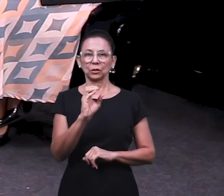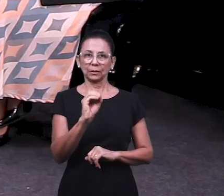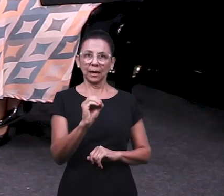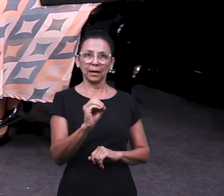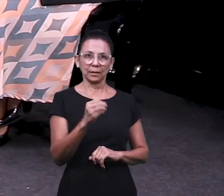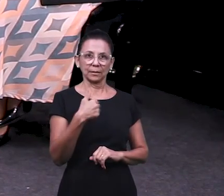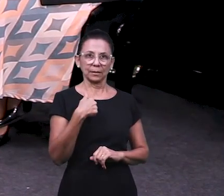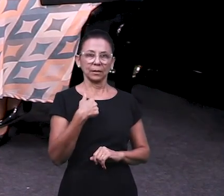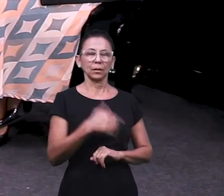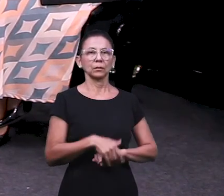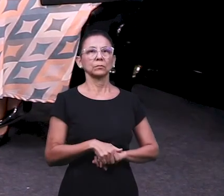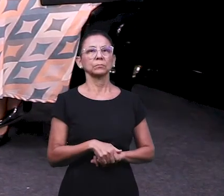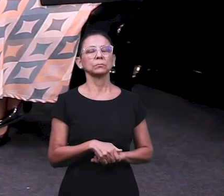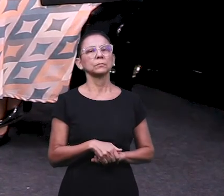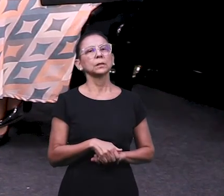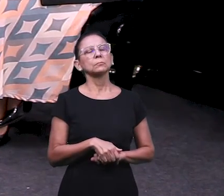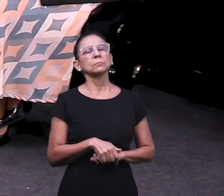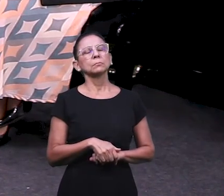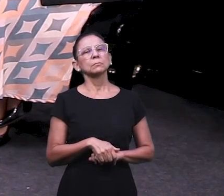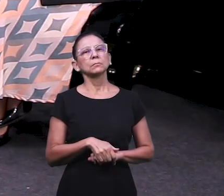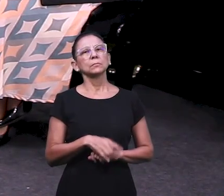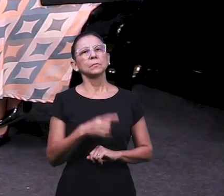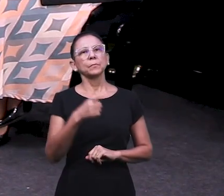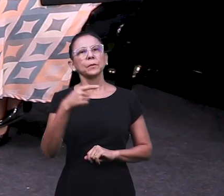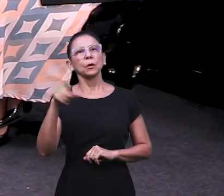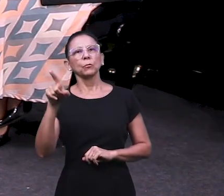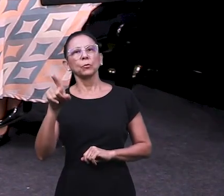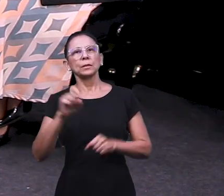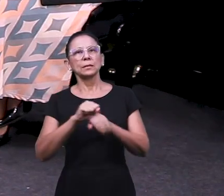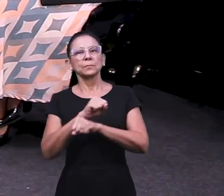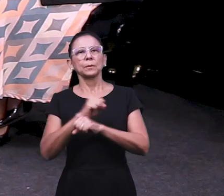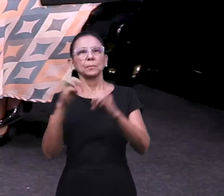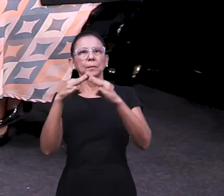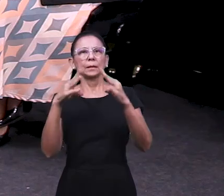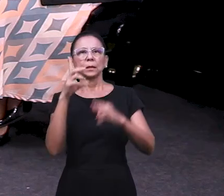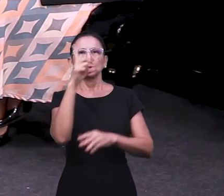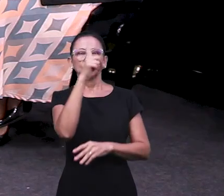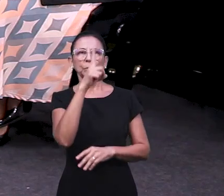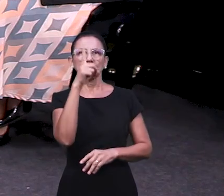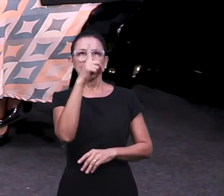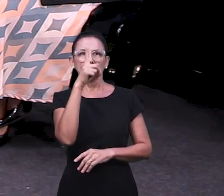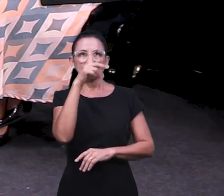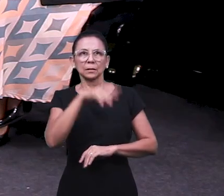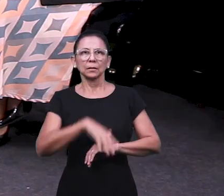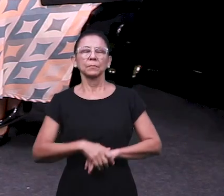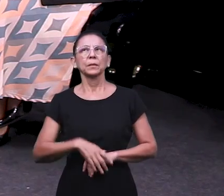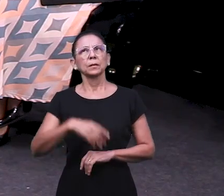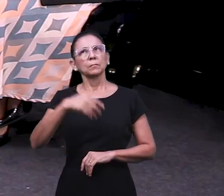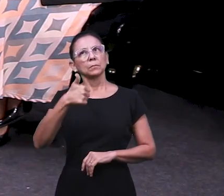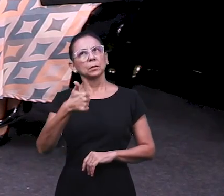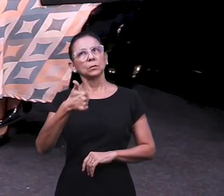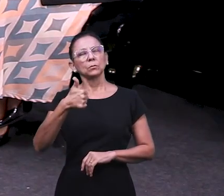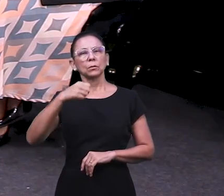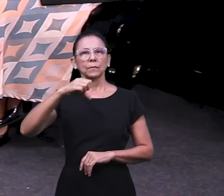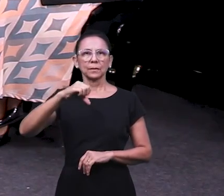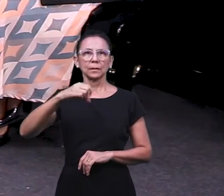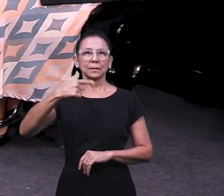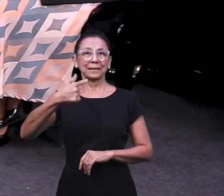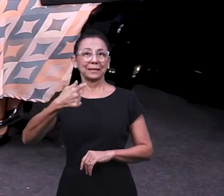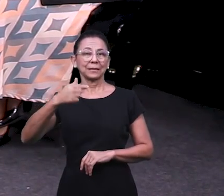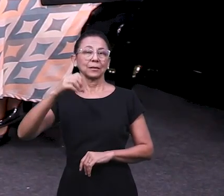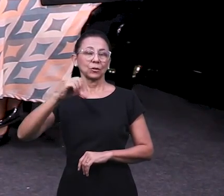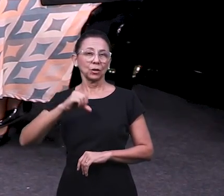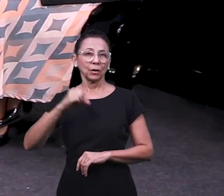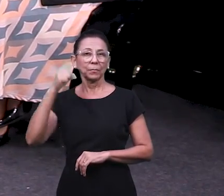no Manaim, no Domingos Martins, e imaginem o que era o Manaim em 1979. Tem muito